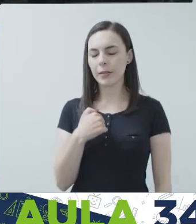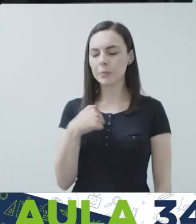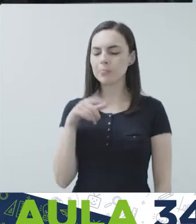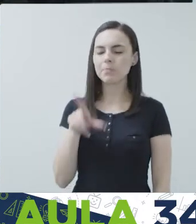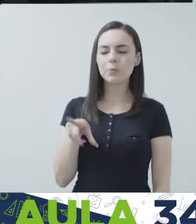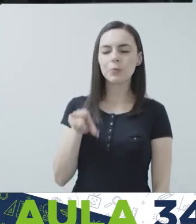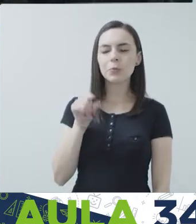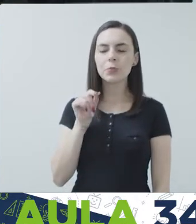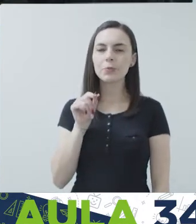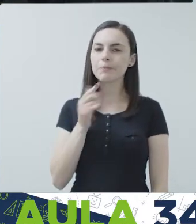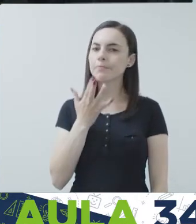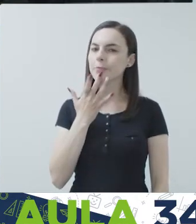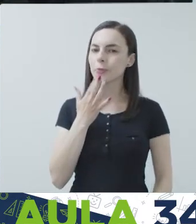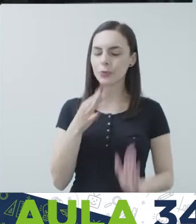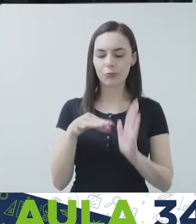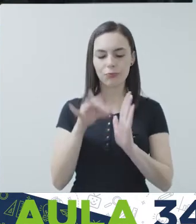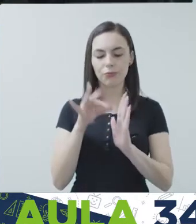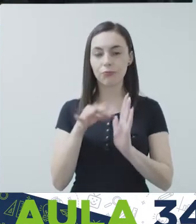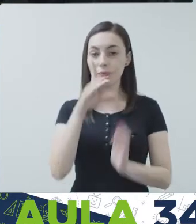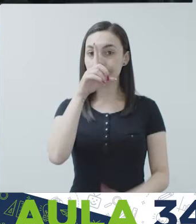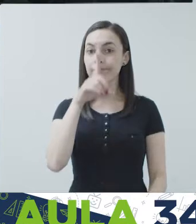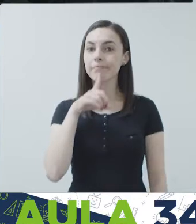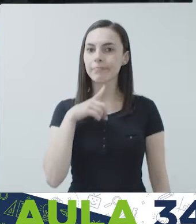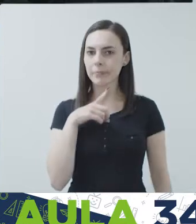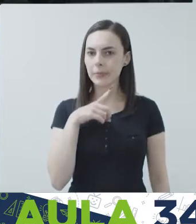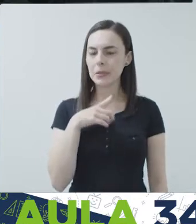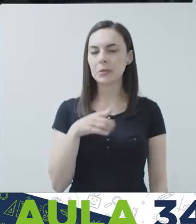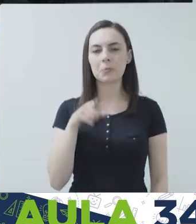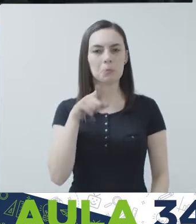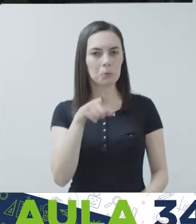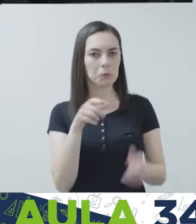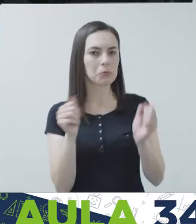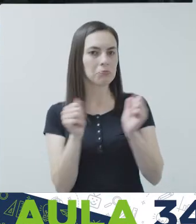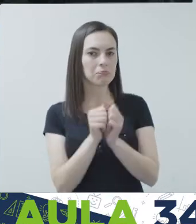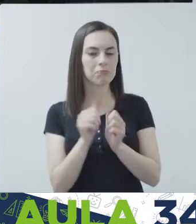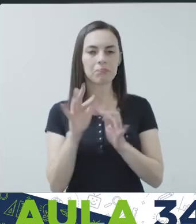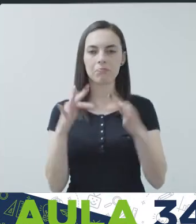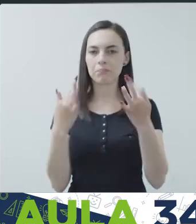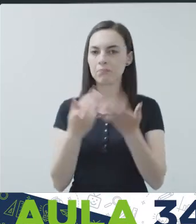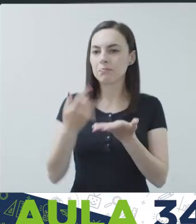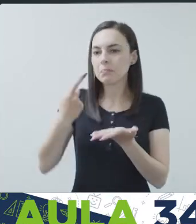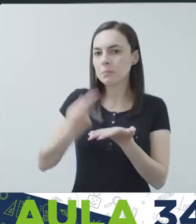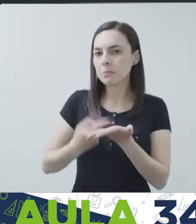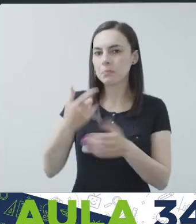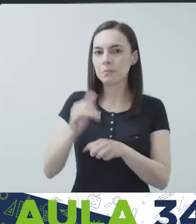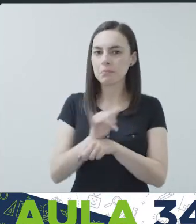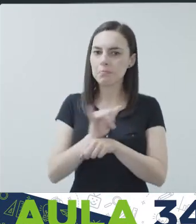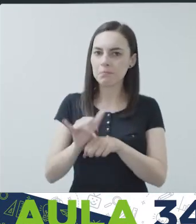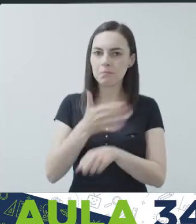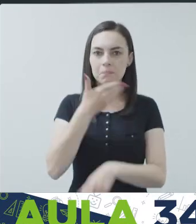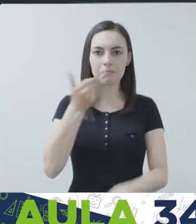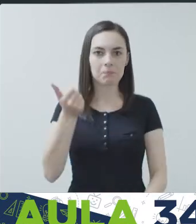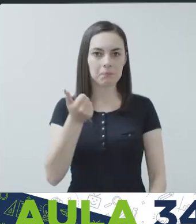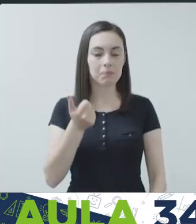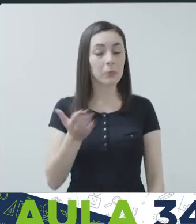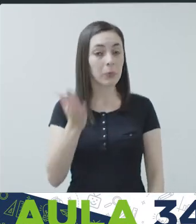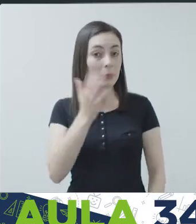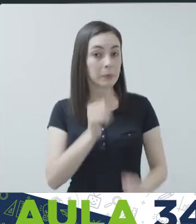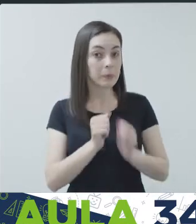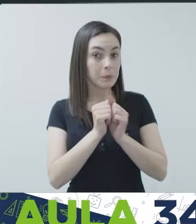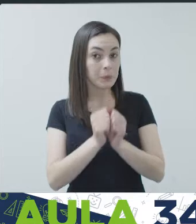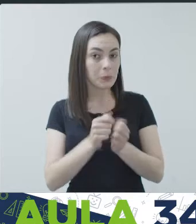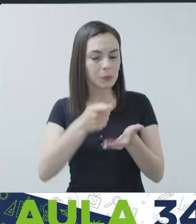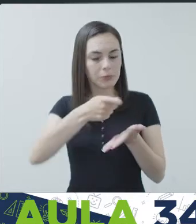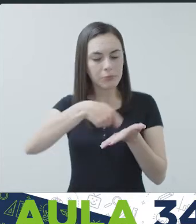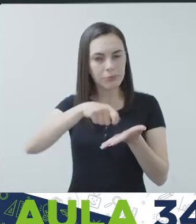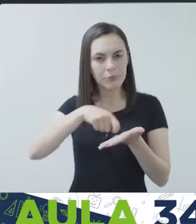para fazer a tinta amarela. Combine aí com a família como é que vocês podem fazer. Vamos fazer juntos? Ele